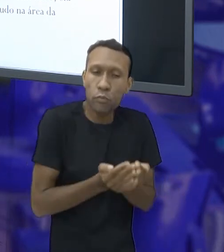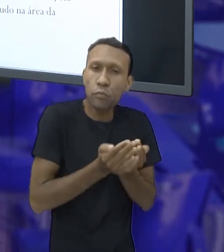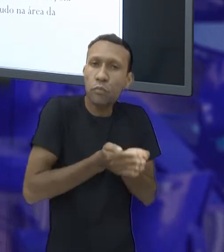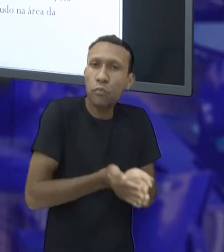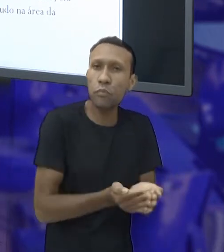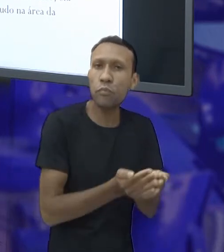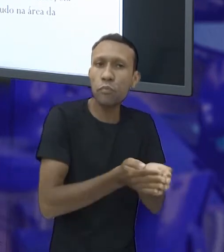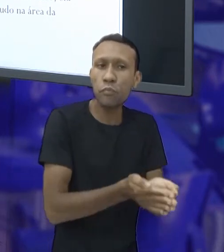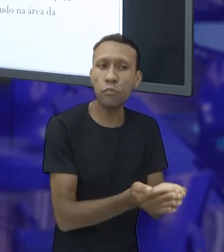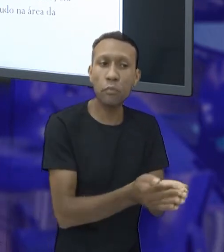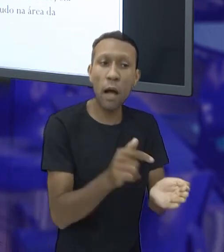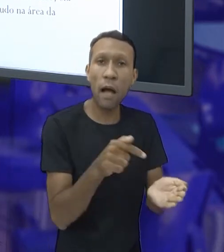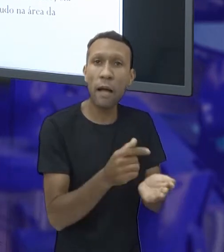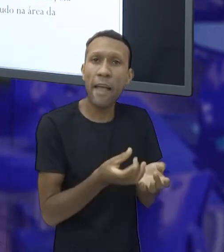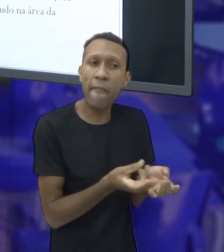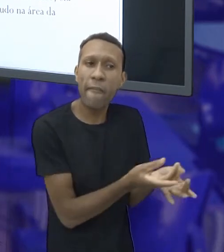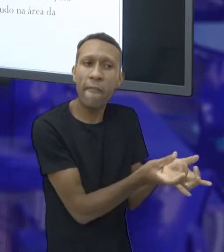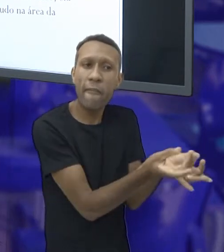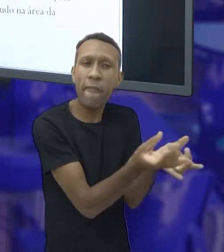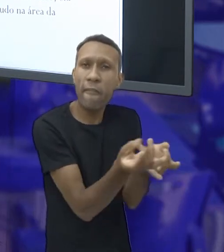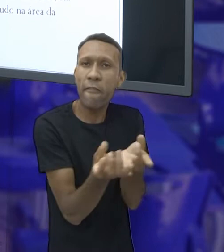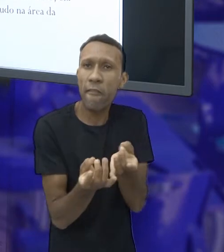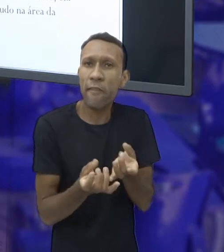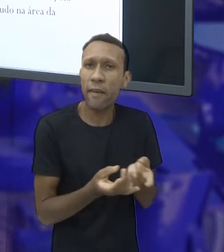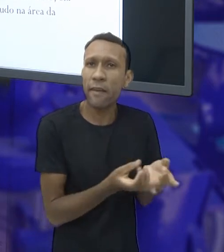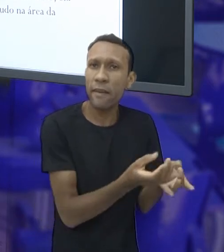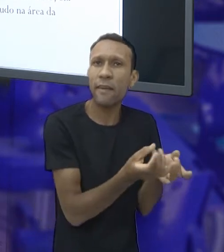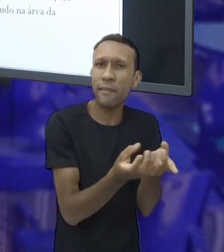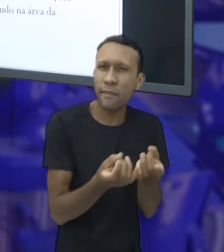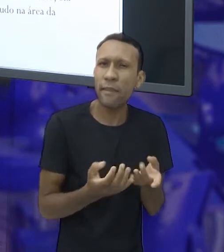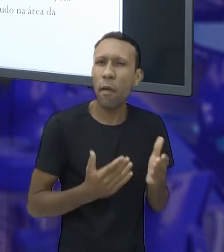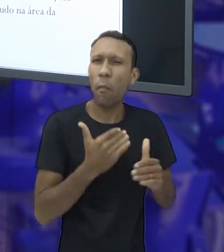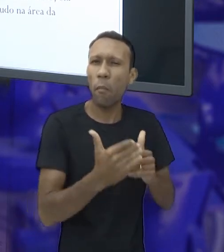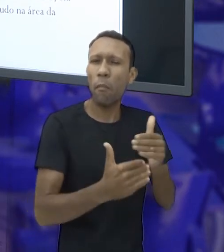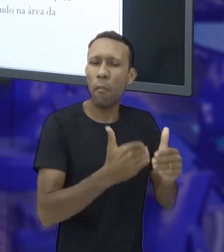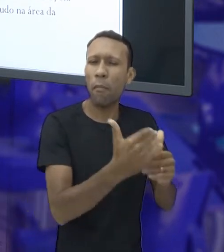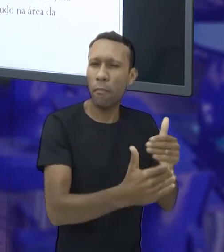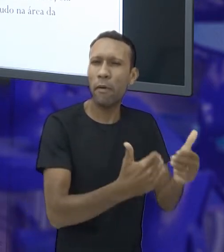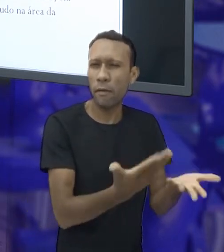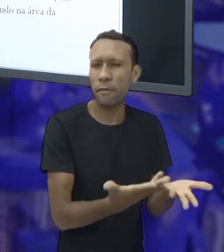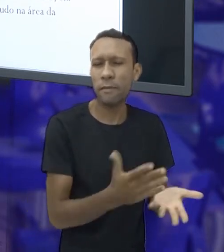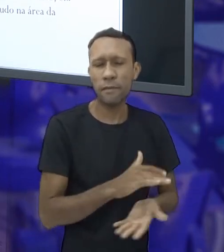marítimo-comerciais, certo? Então, a globalização é um processo de integração entre os mais